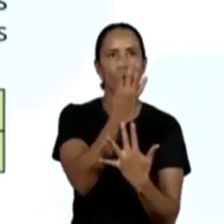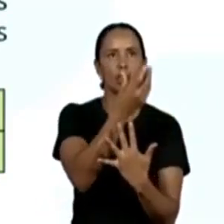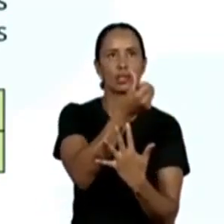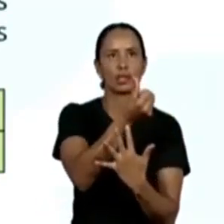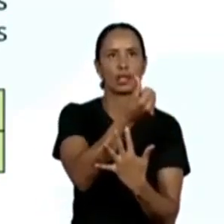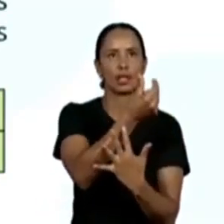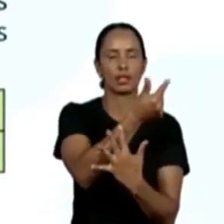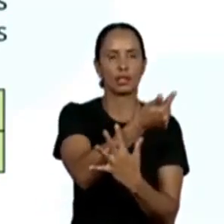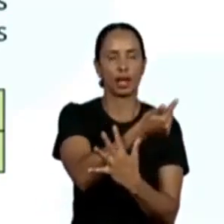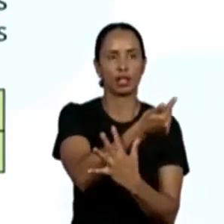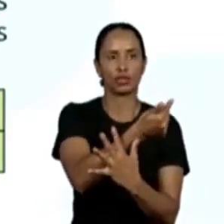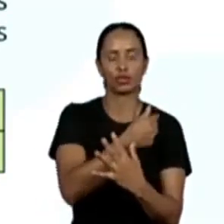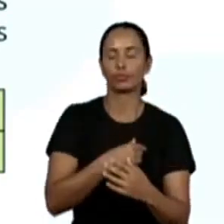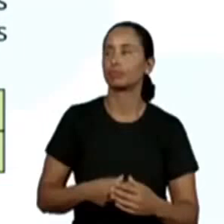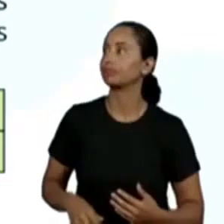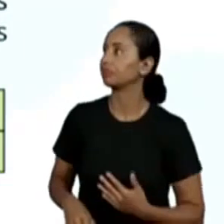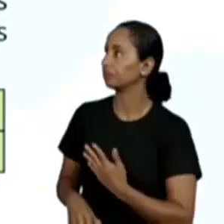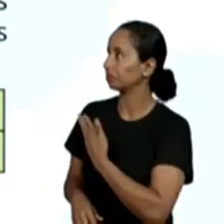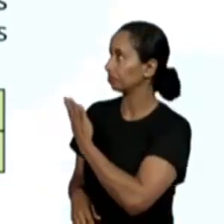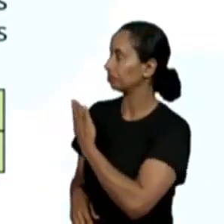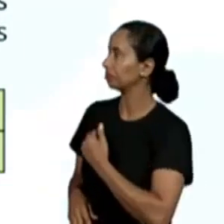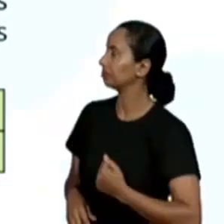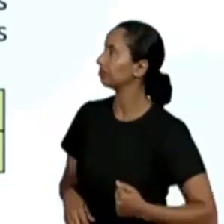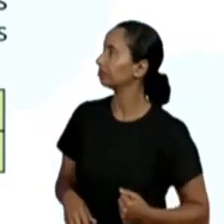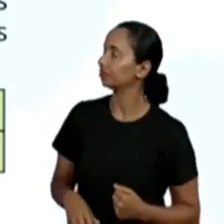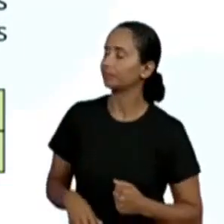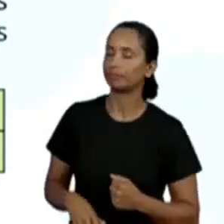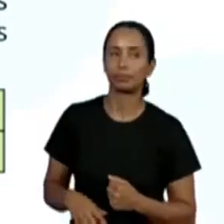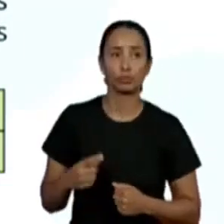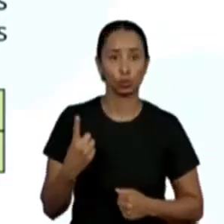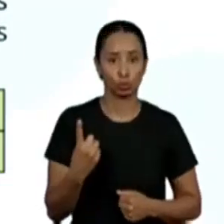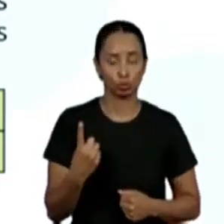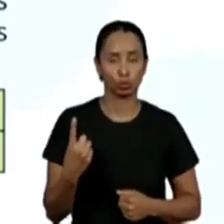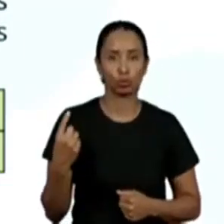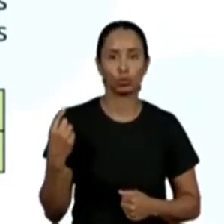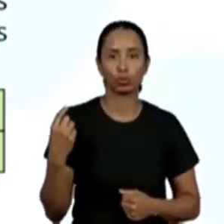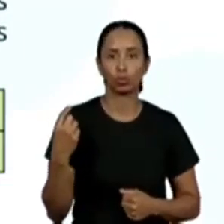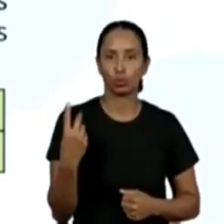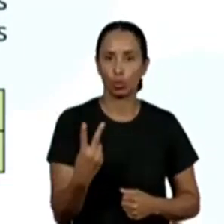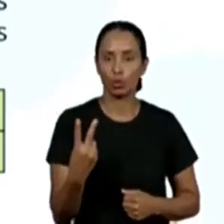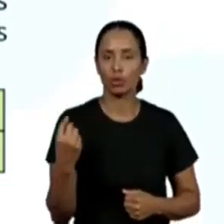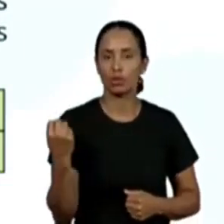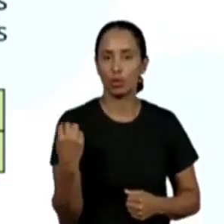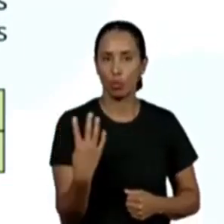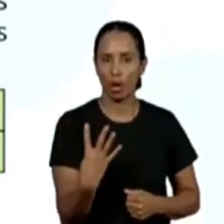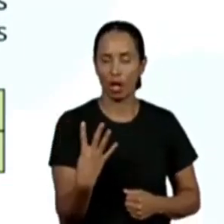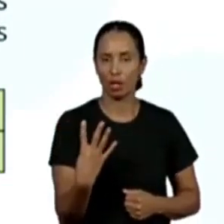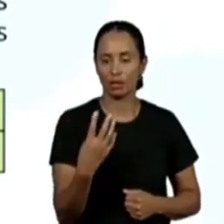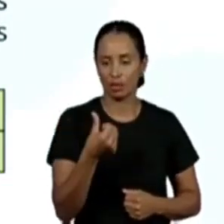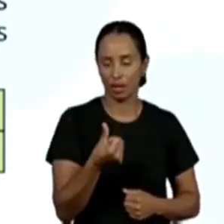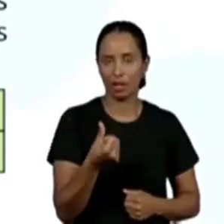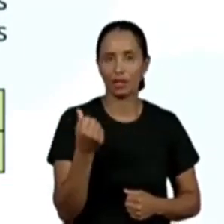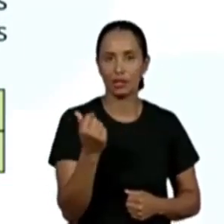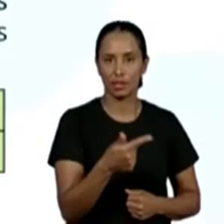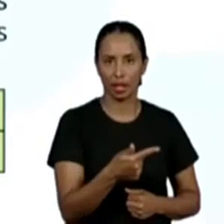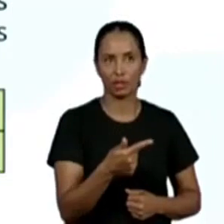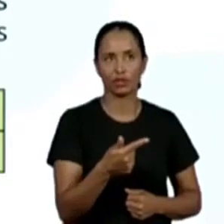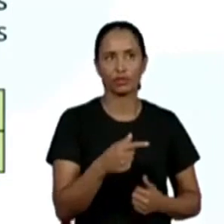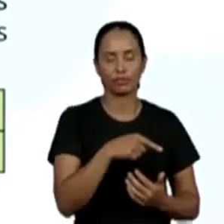1, 2, 4, 6 e 7,